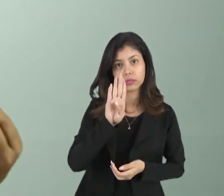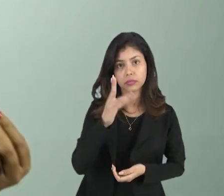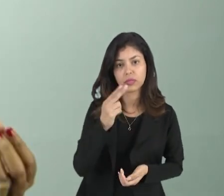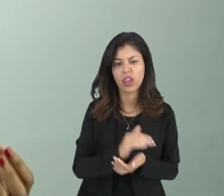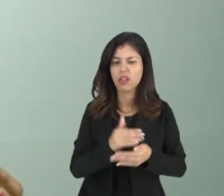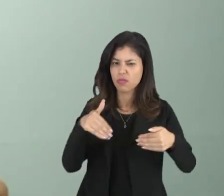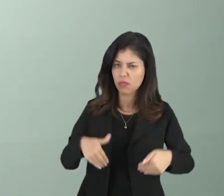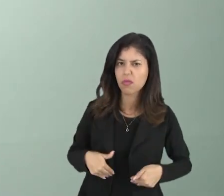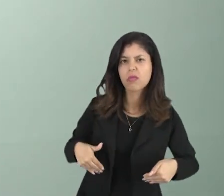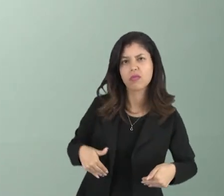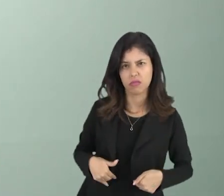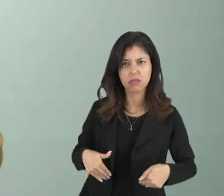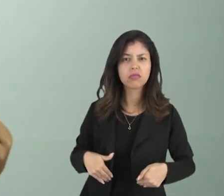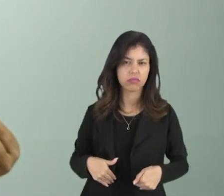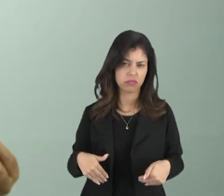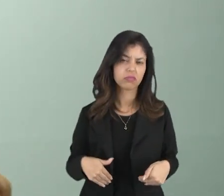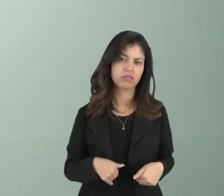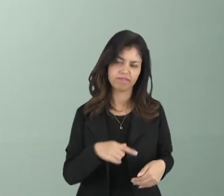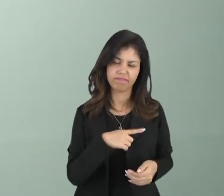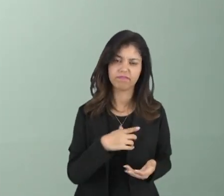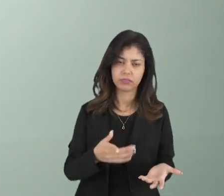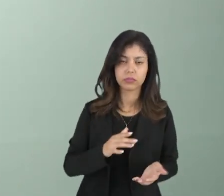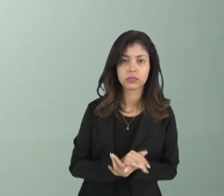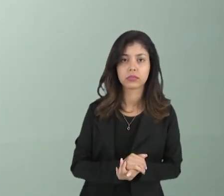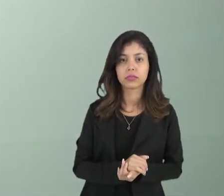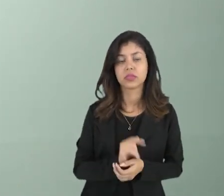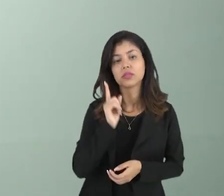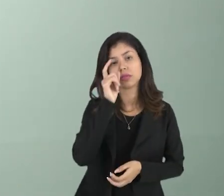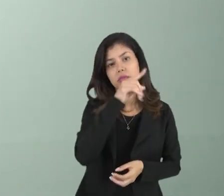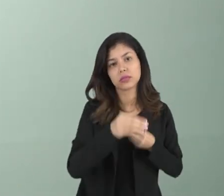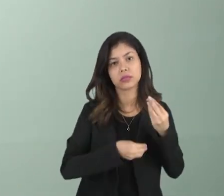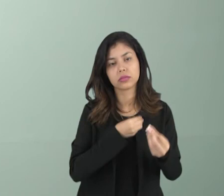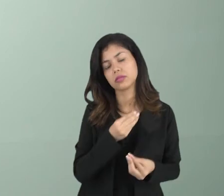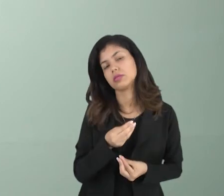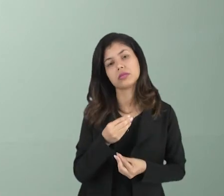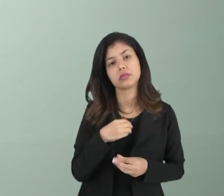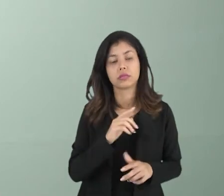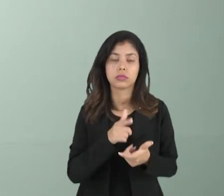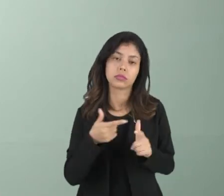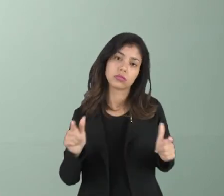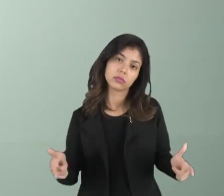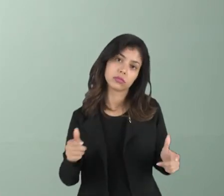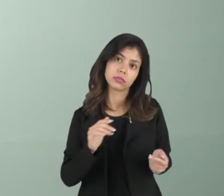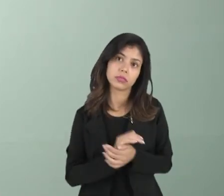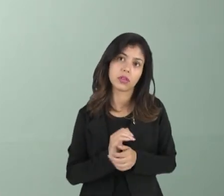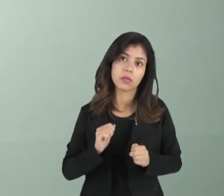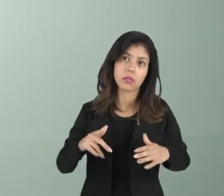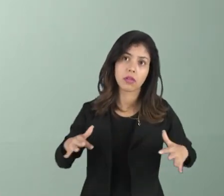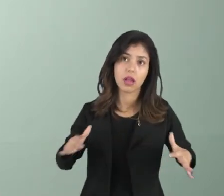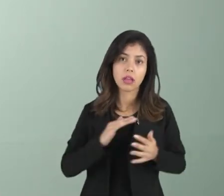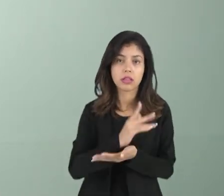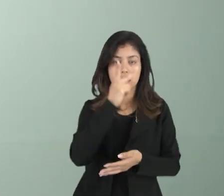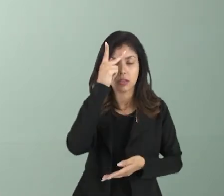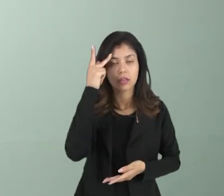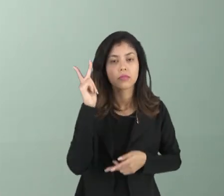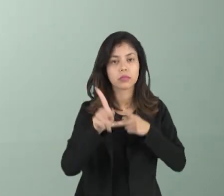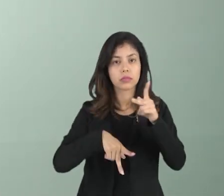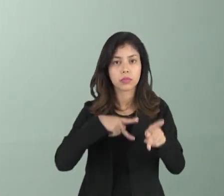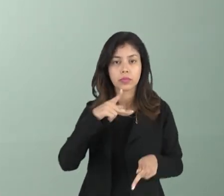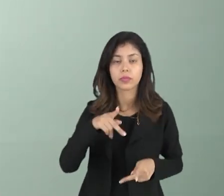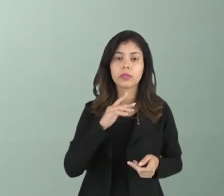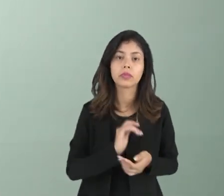muita fome, né? A questão muito complicada, e a gente vai ter, como eu disse, essa grande massa, a maior parte da população,